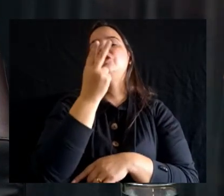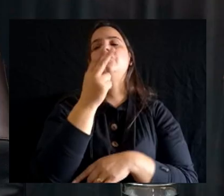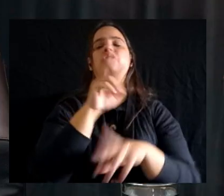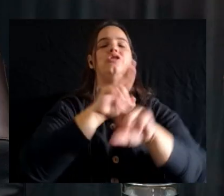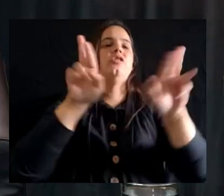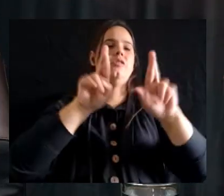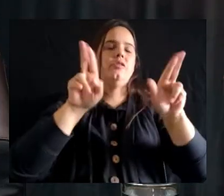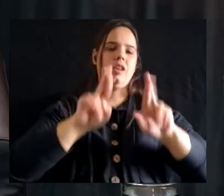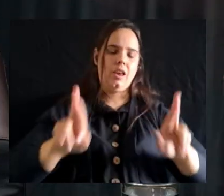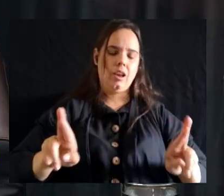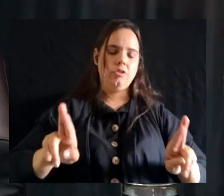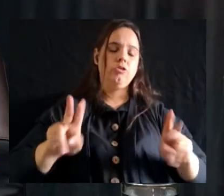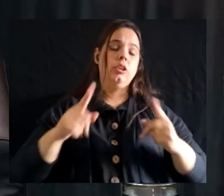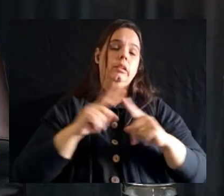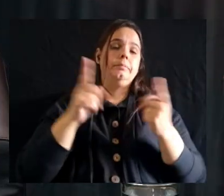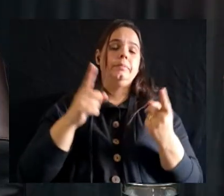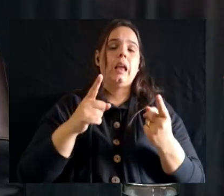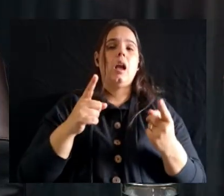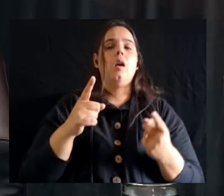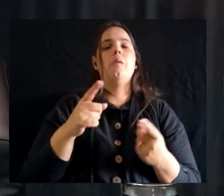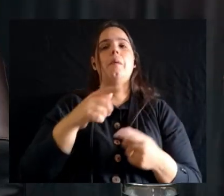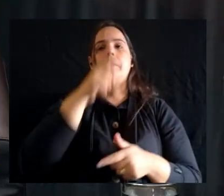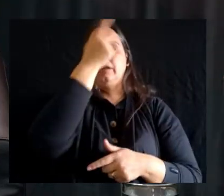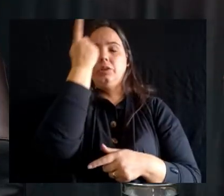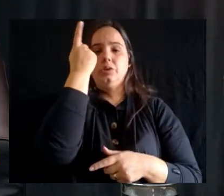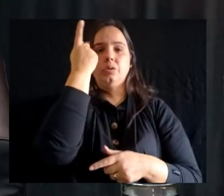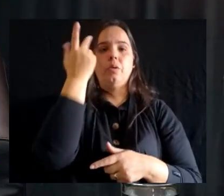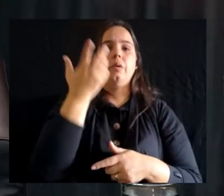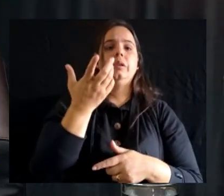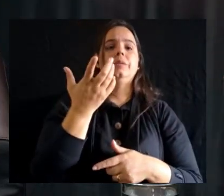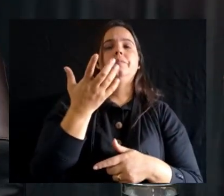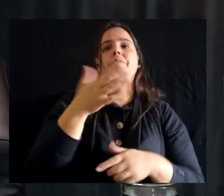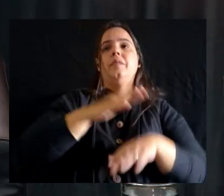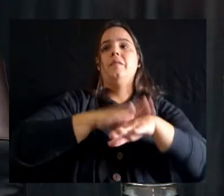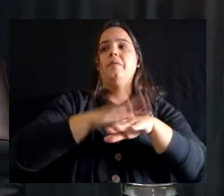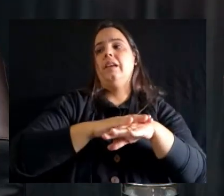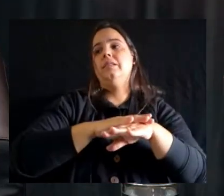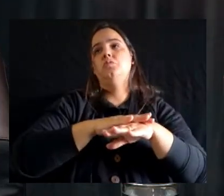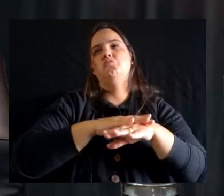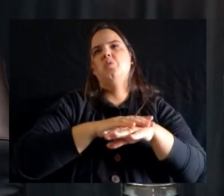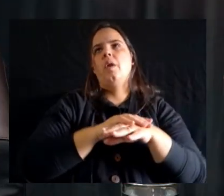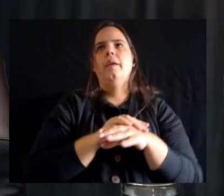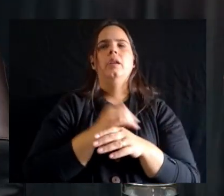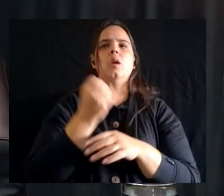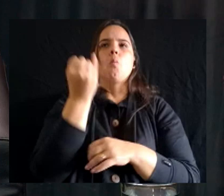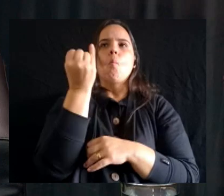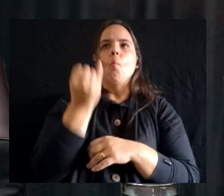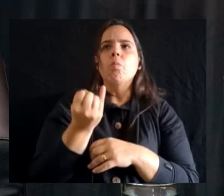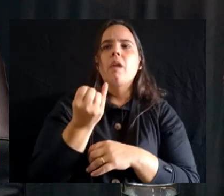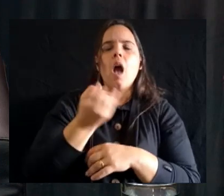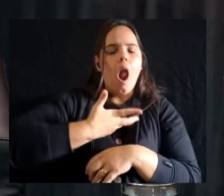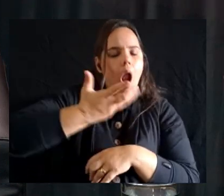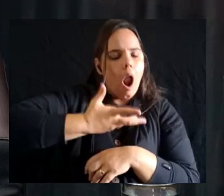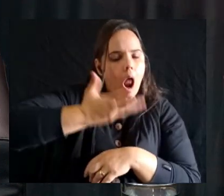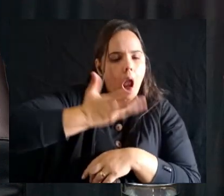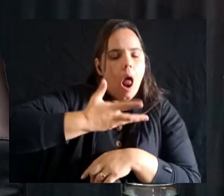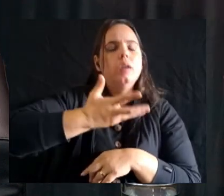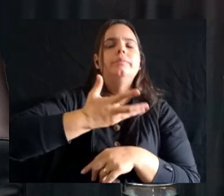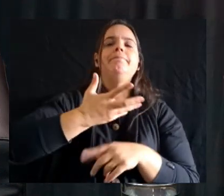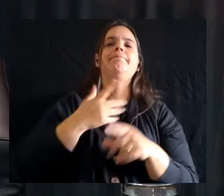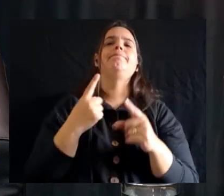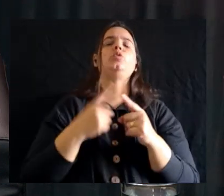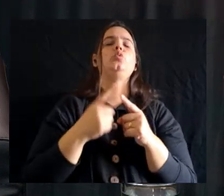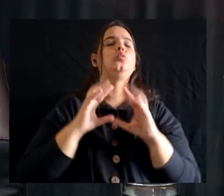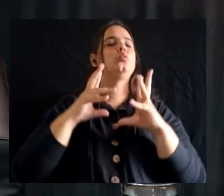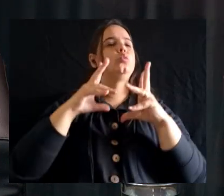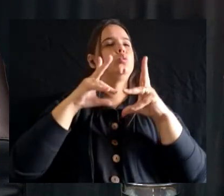físico também, então o emagrecimento muito rápido, né, Angélica, também, tudo isso causa dentro de um